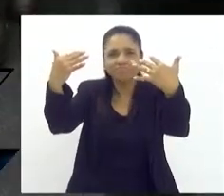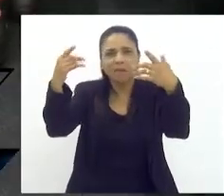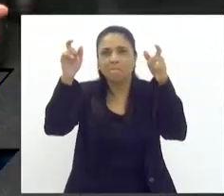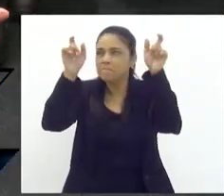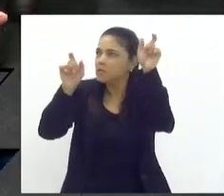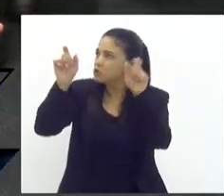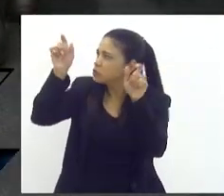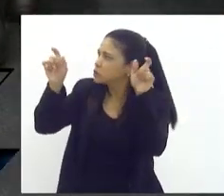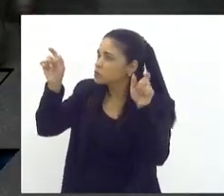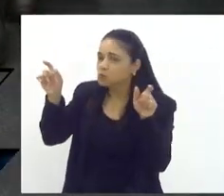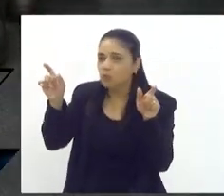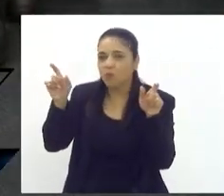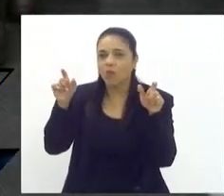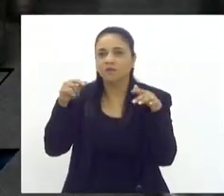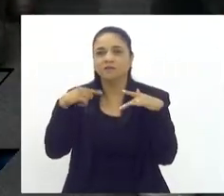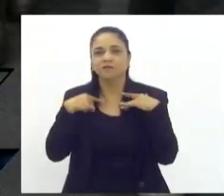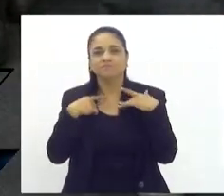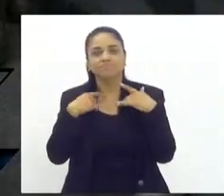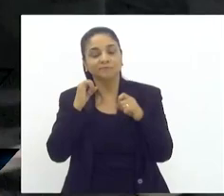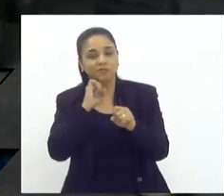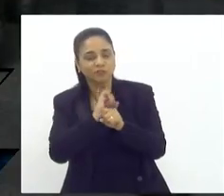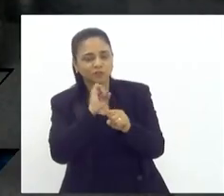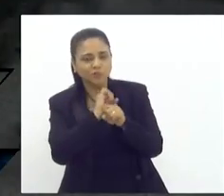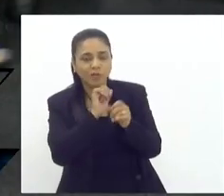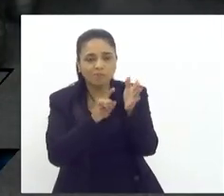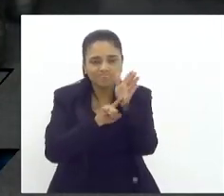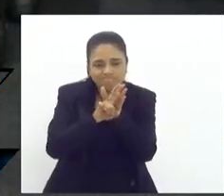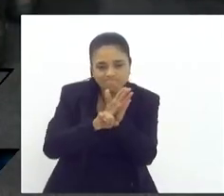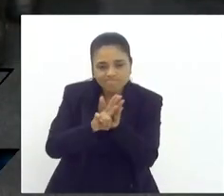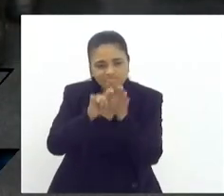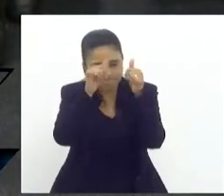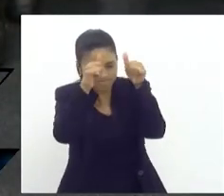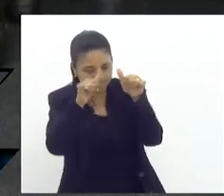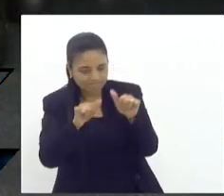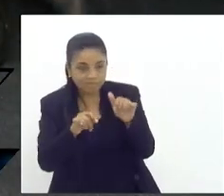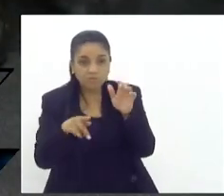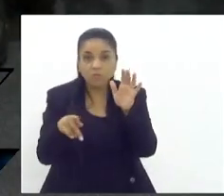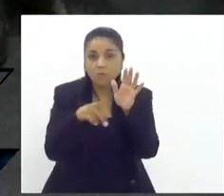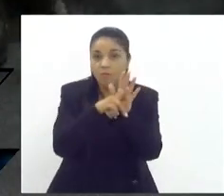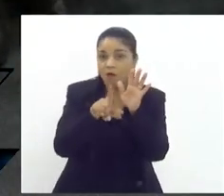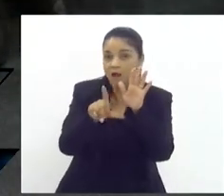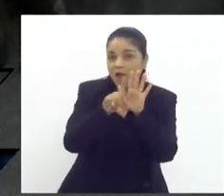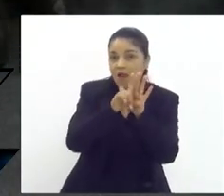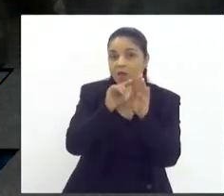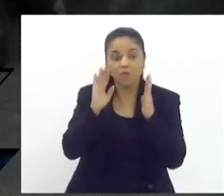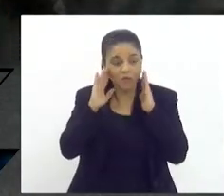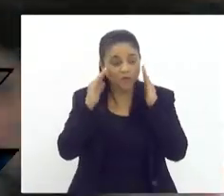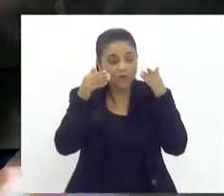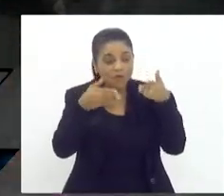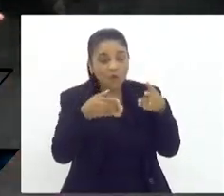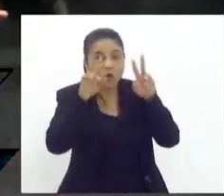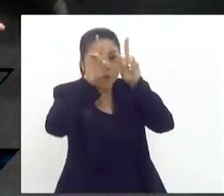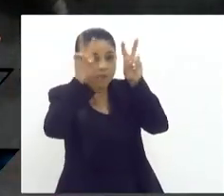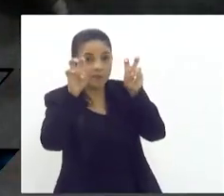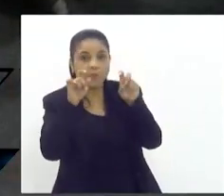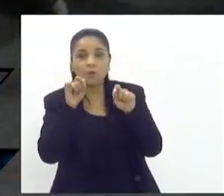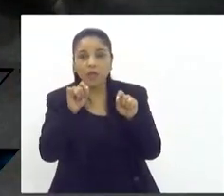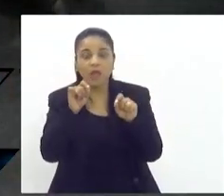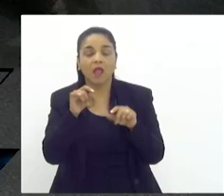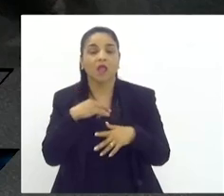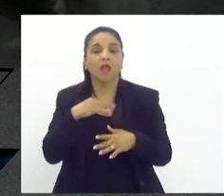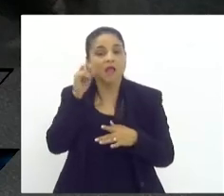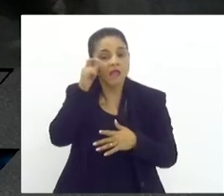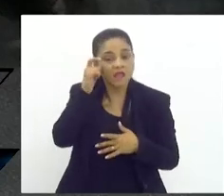as pega da análise de um projeto que trata diretamente da vida e dos interesses dos